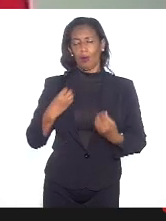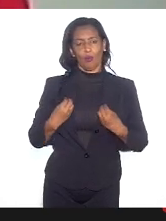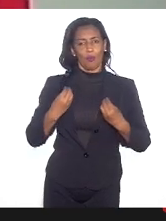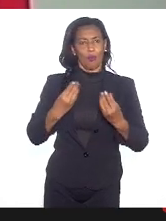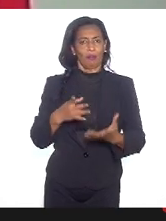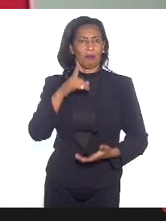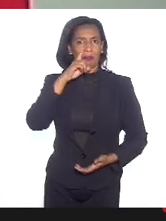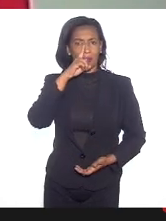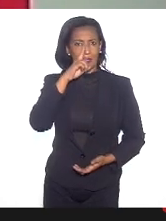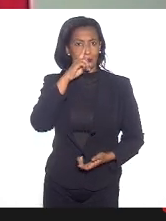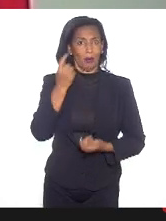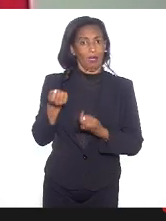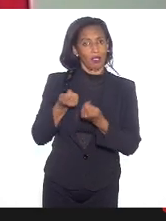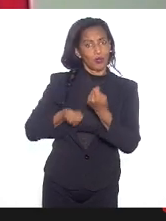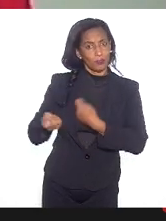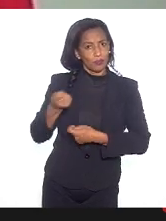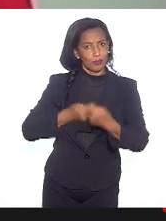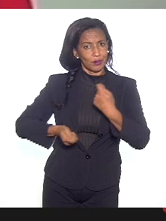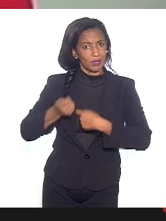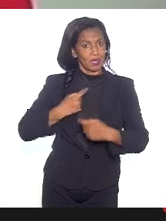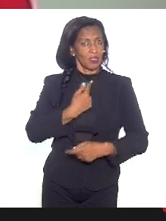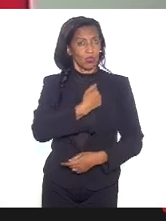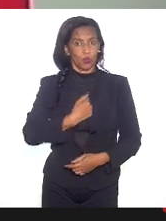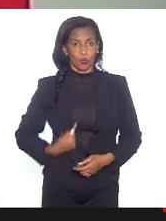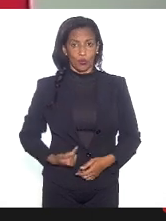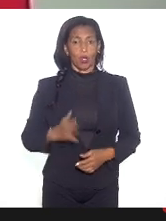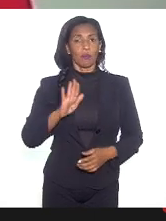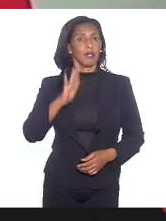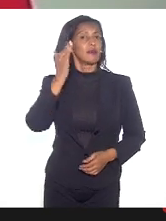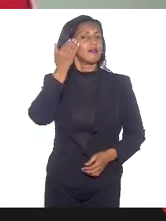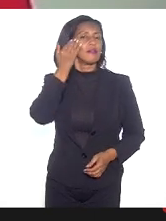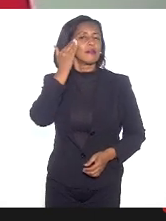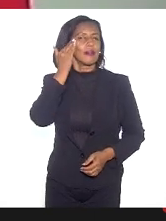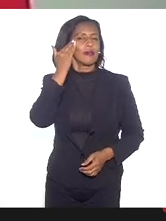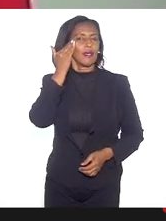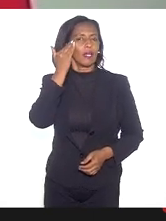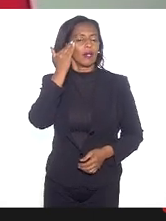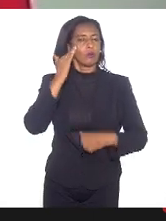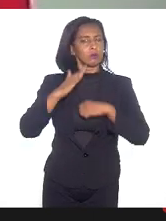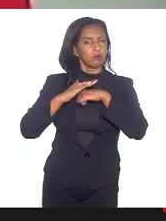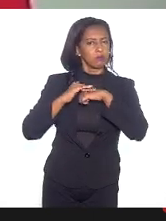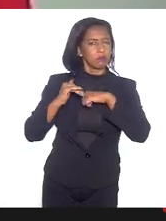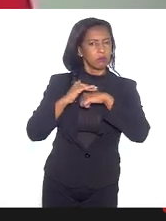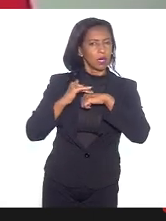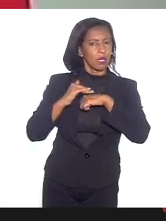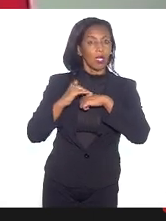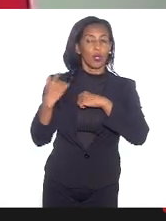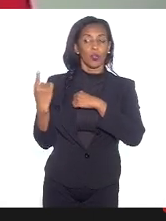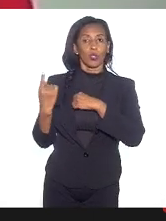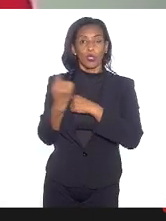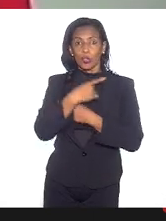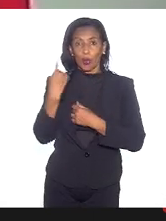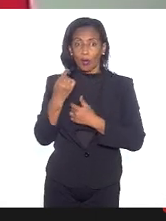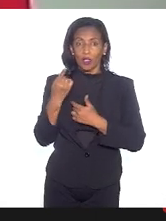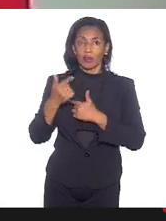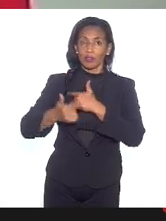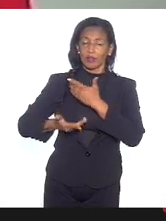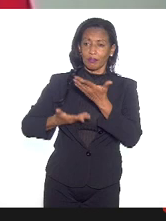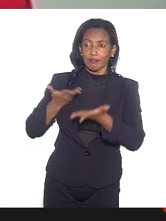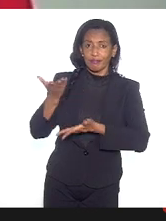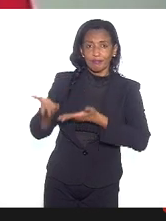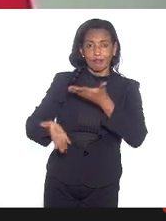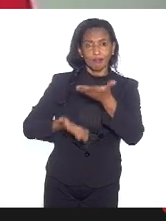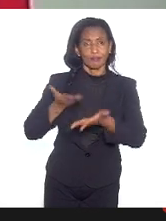a administração do governo, mas entendendo com sensibilidade que nós estamos tratando aqui, né,